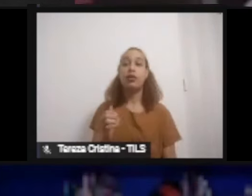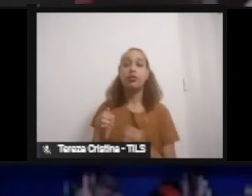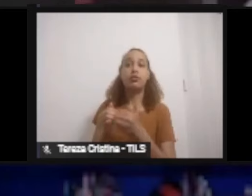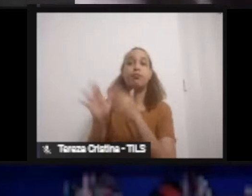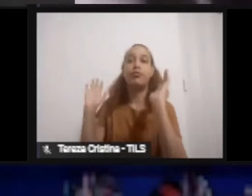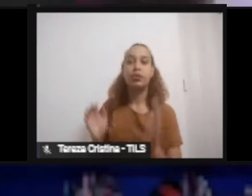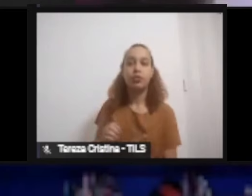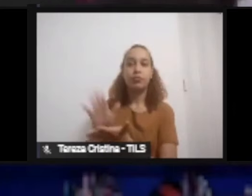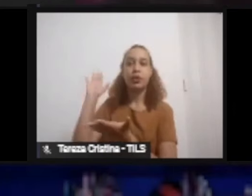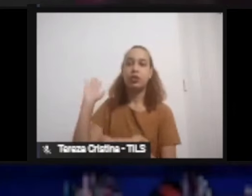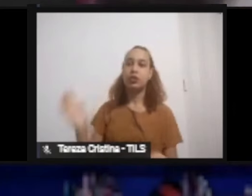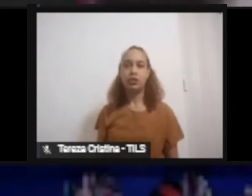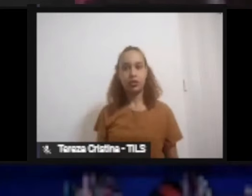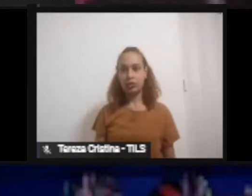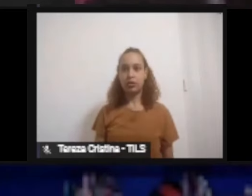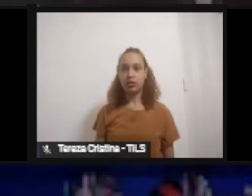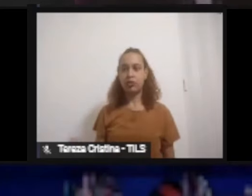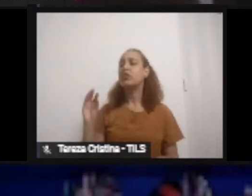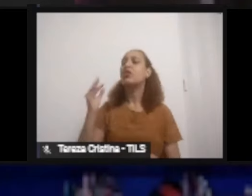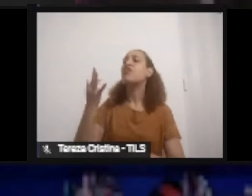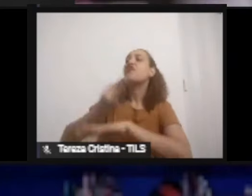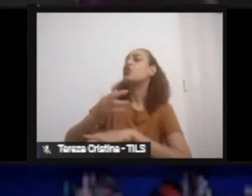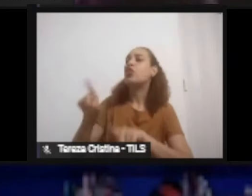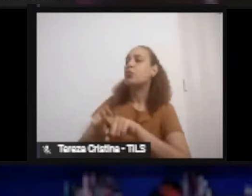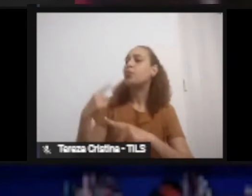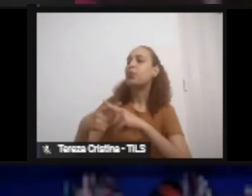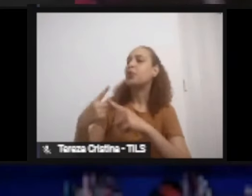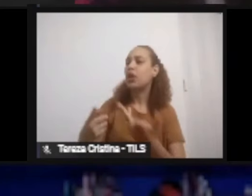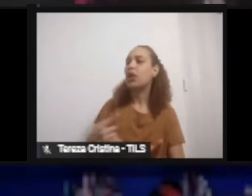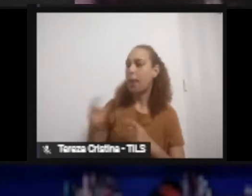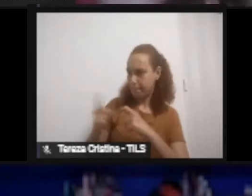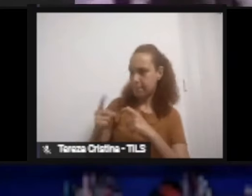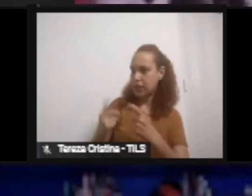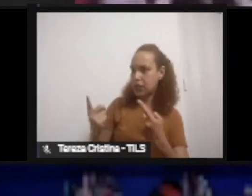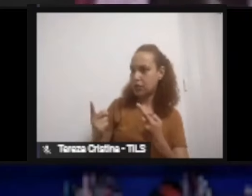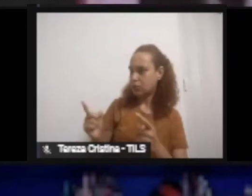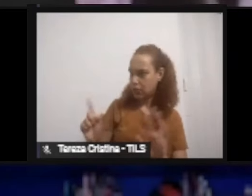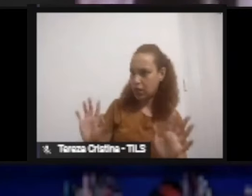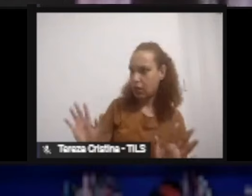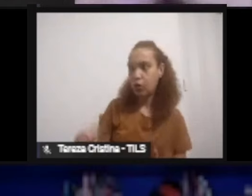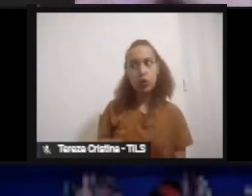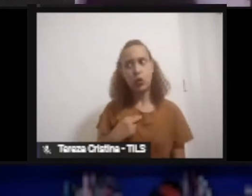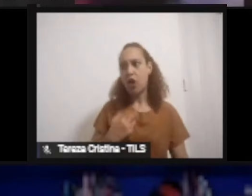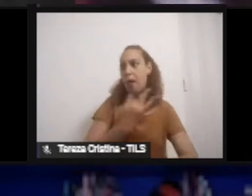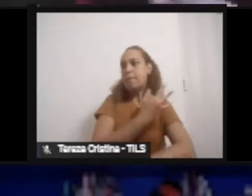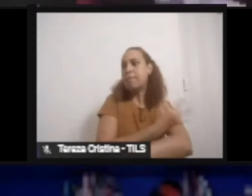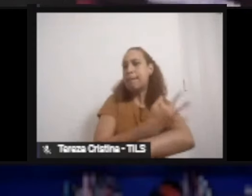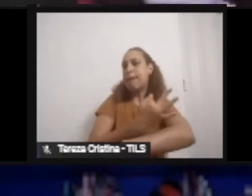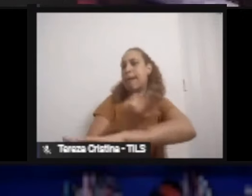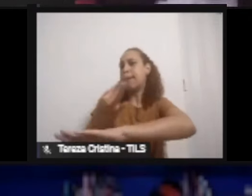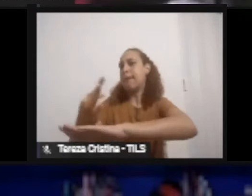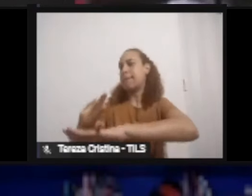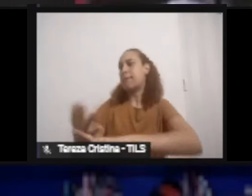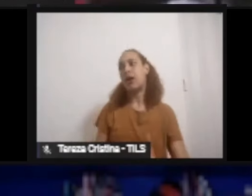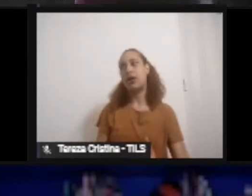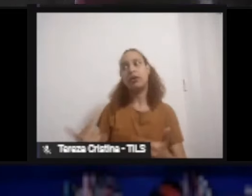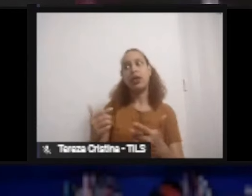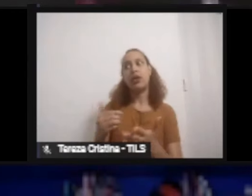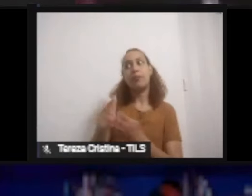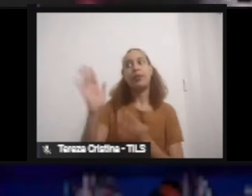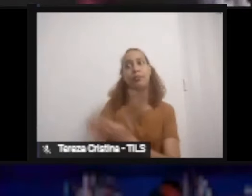tem uma declaração ali que foi no médico, não dá para você ficar faltando. Isso tem consequência. Pode ser que você perca o emprego. Qual